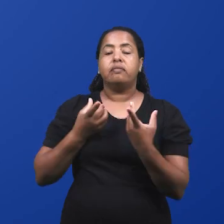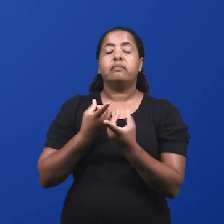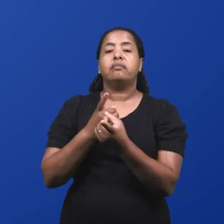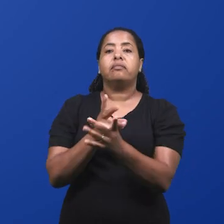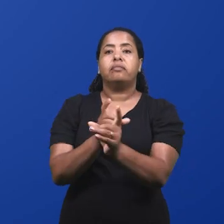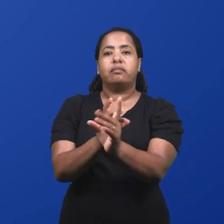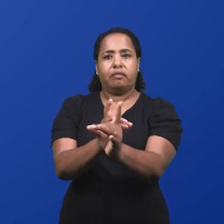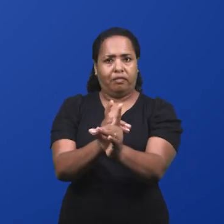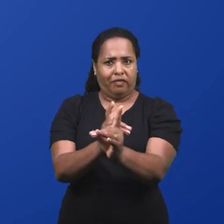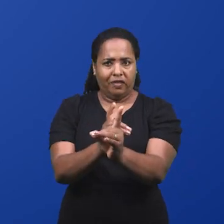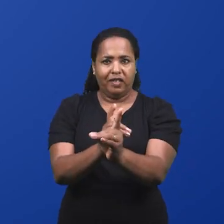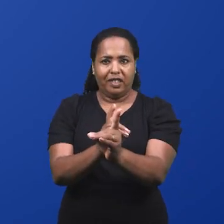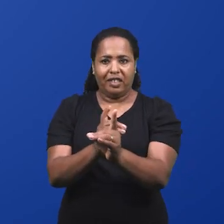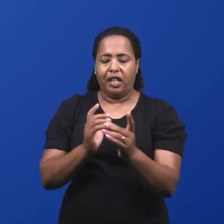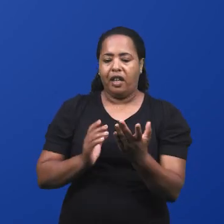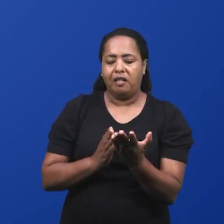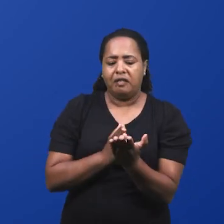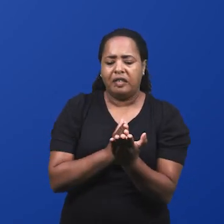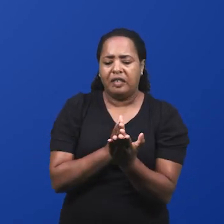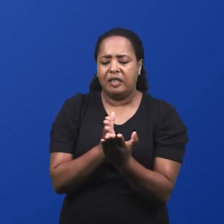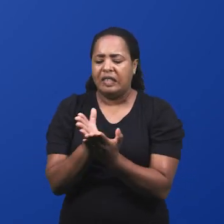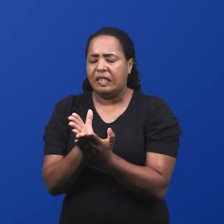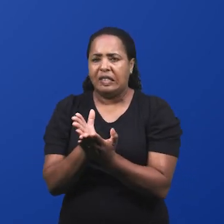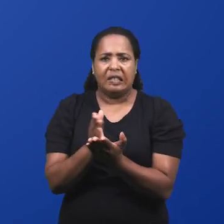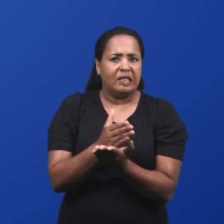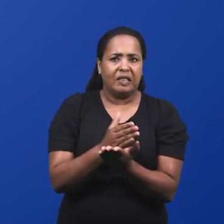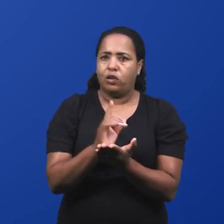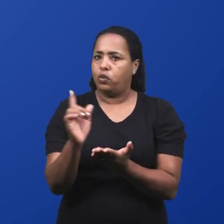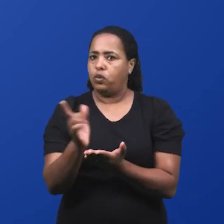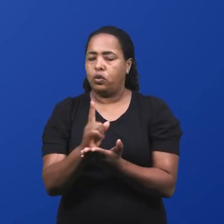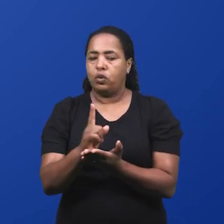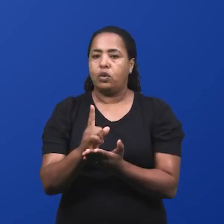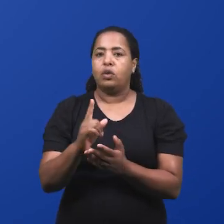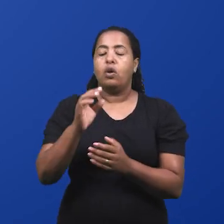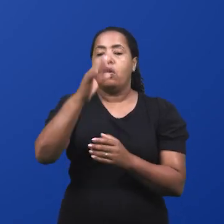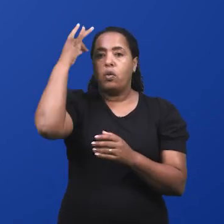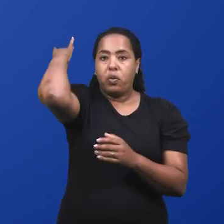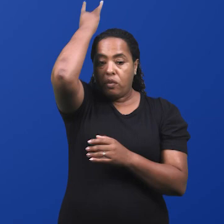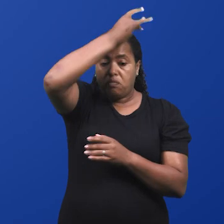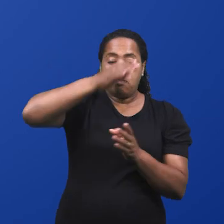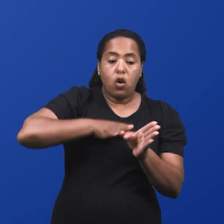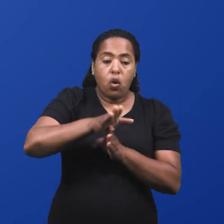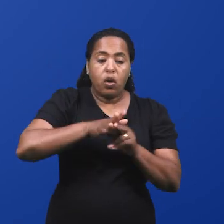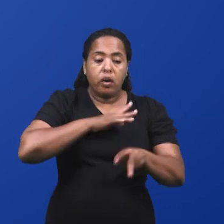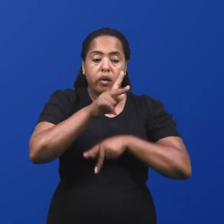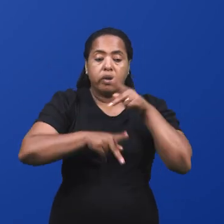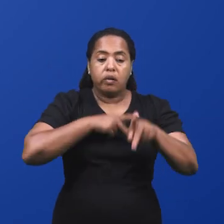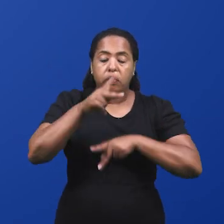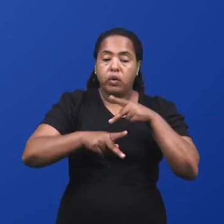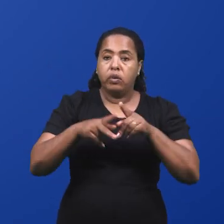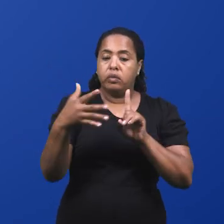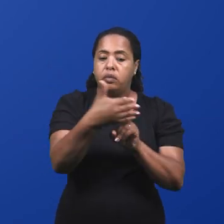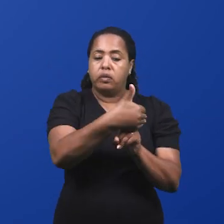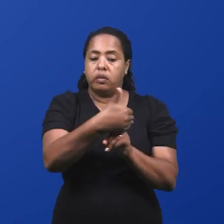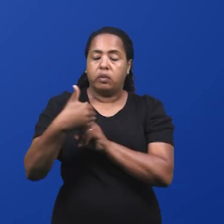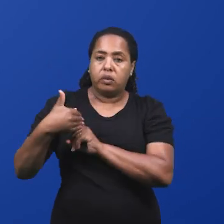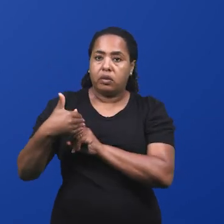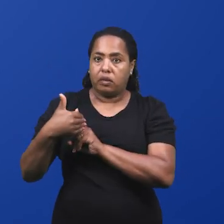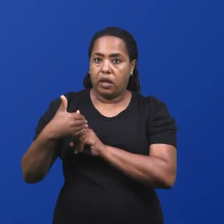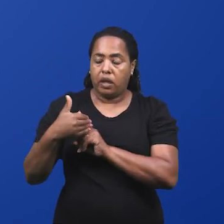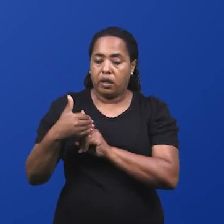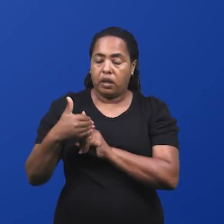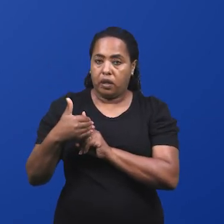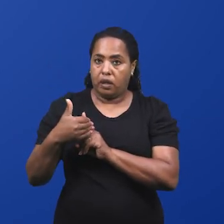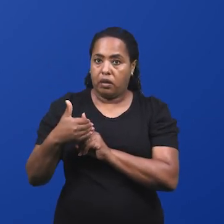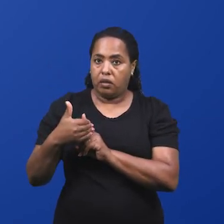da doutrina. Não te desvie. O Espírito Santo está orientando o seu povo, está nos